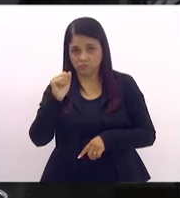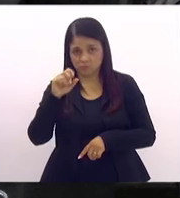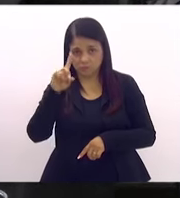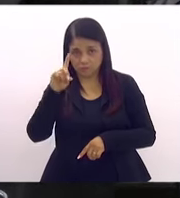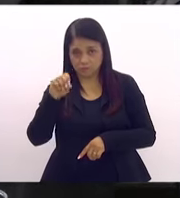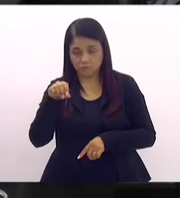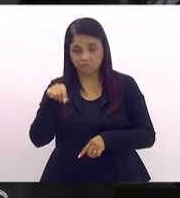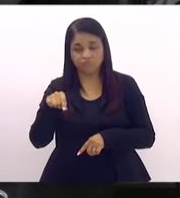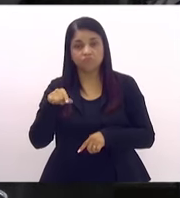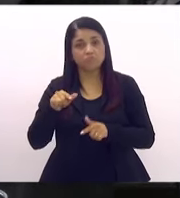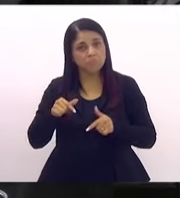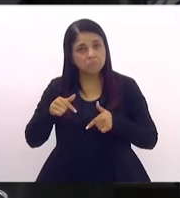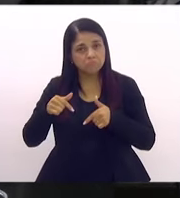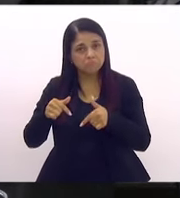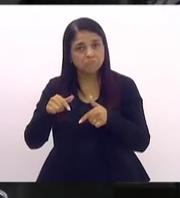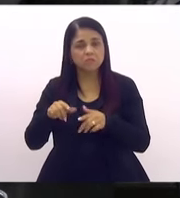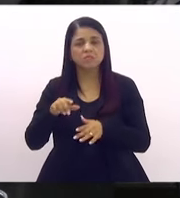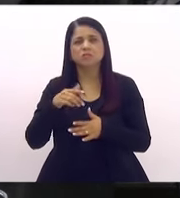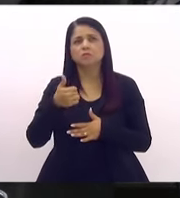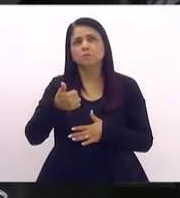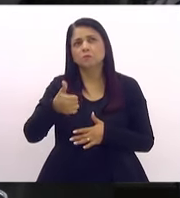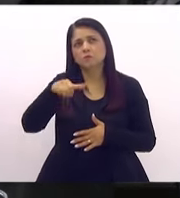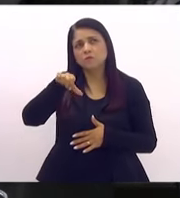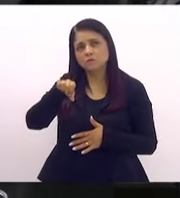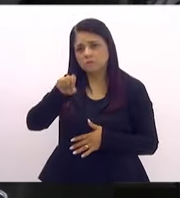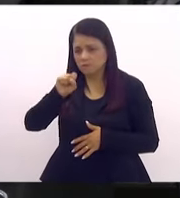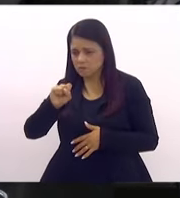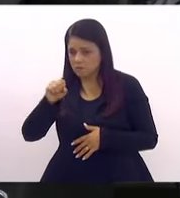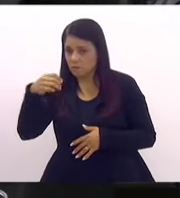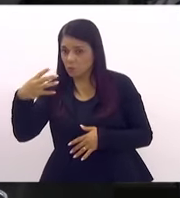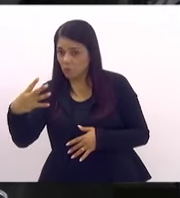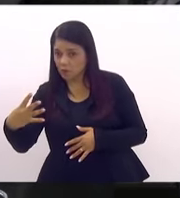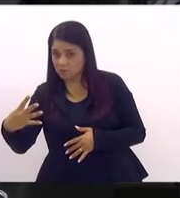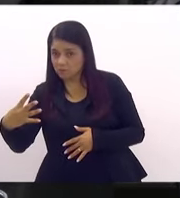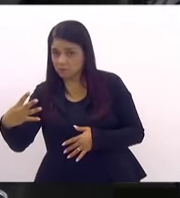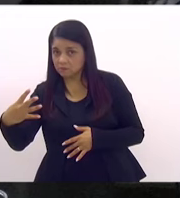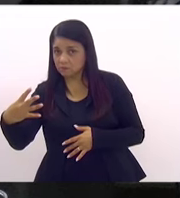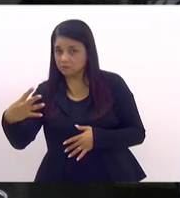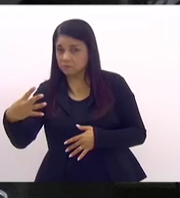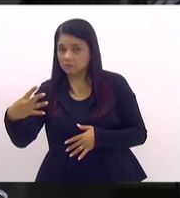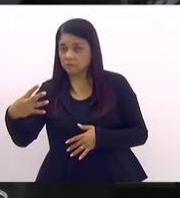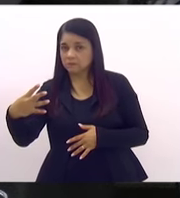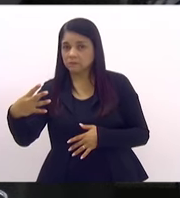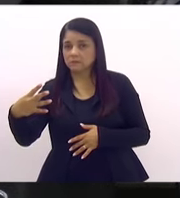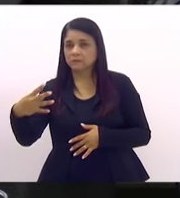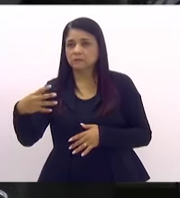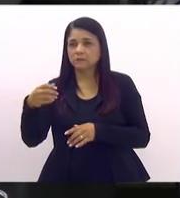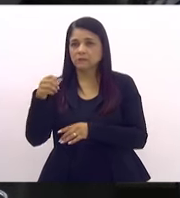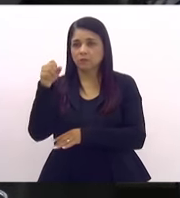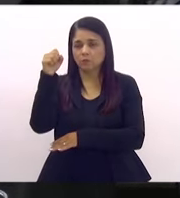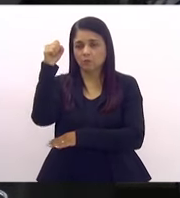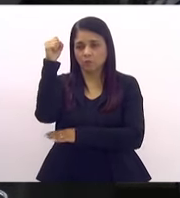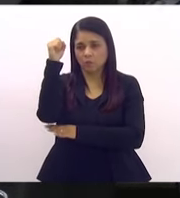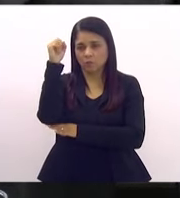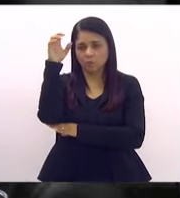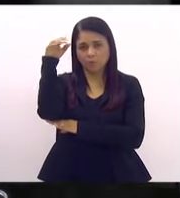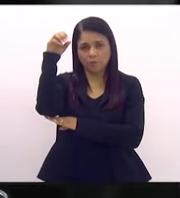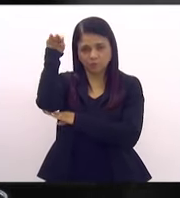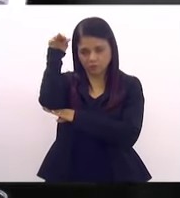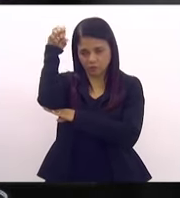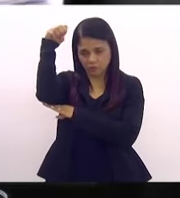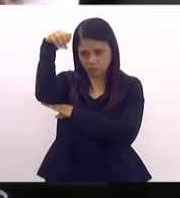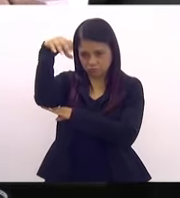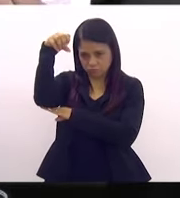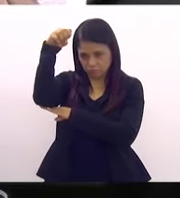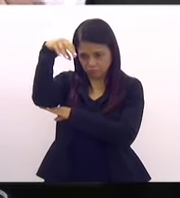em funcionamento desde 84 e que tem lá um pórtico de 10 metros de altura